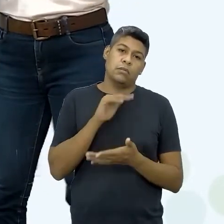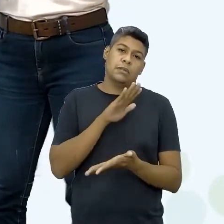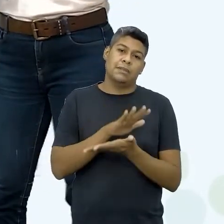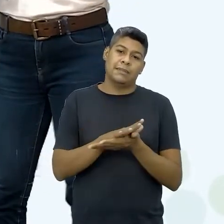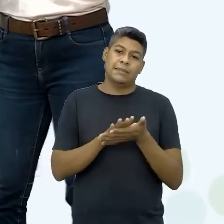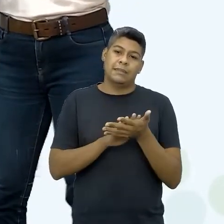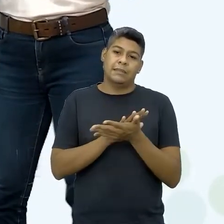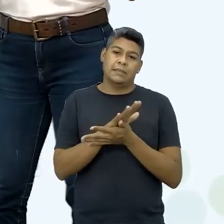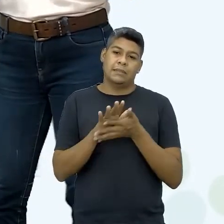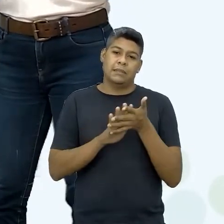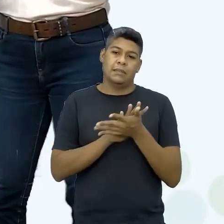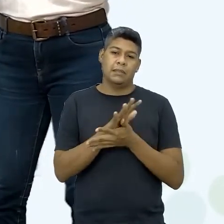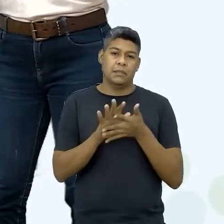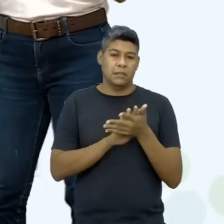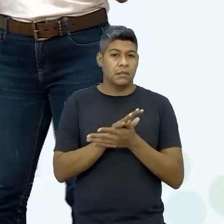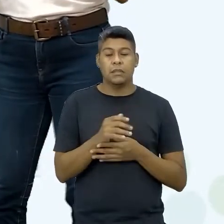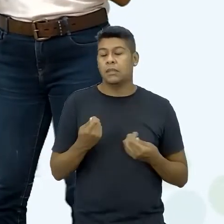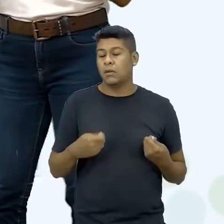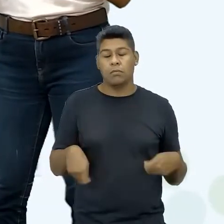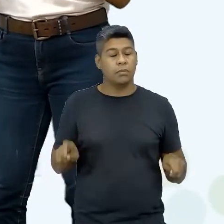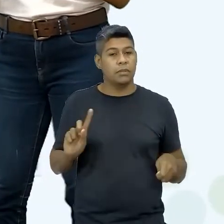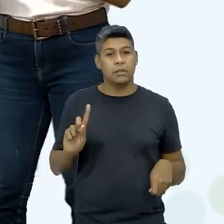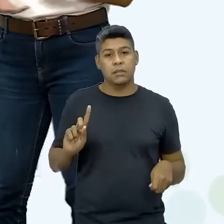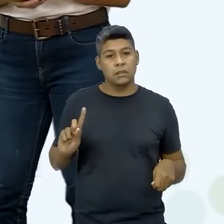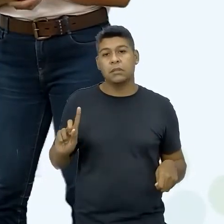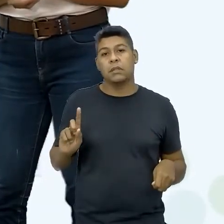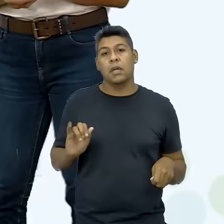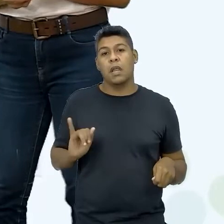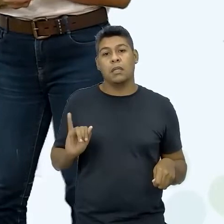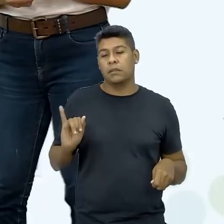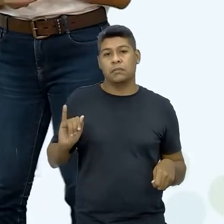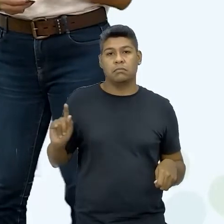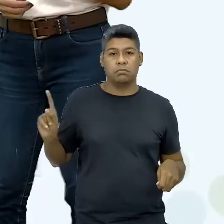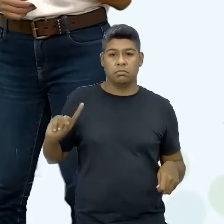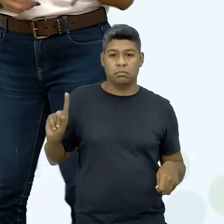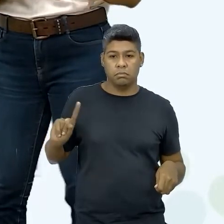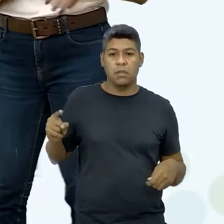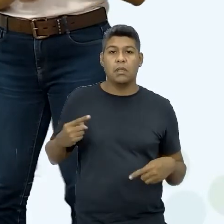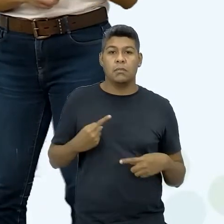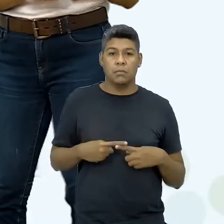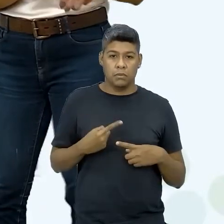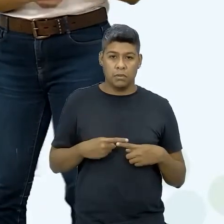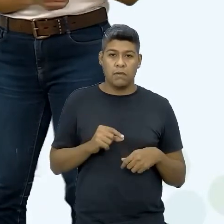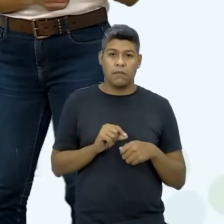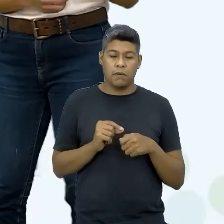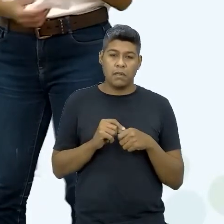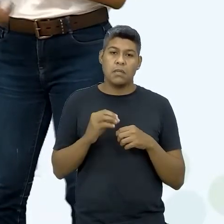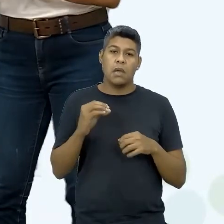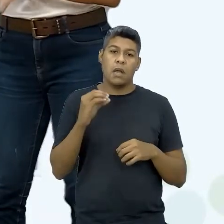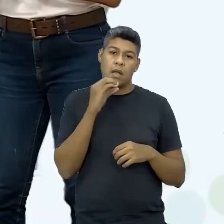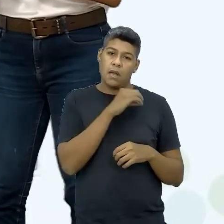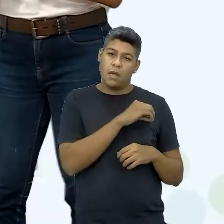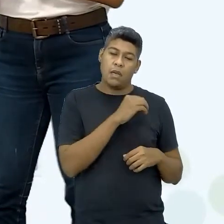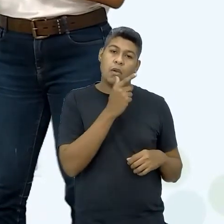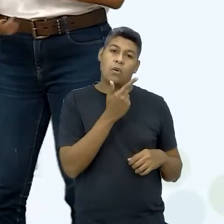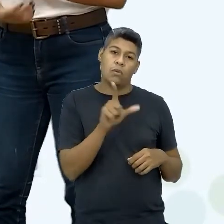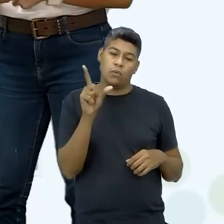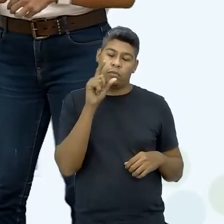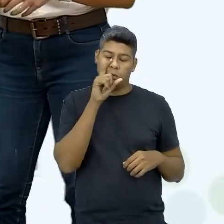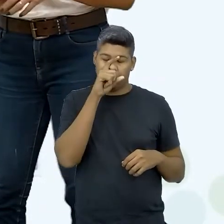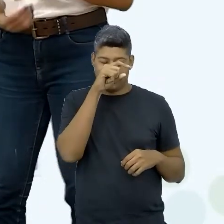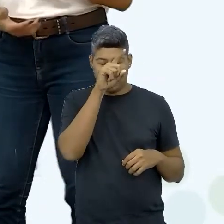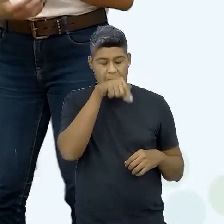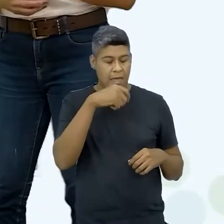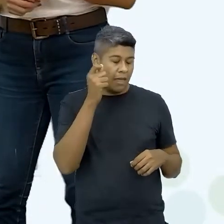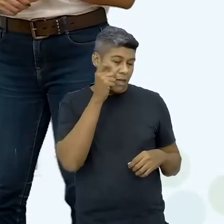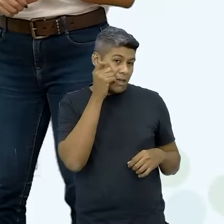muito... não precisa de muita eletricidade nem nada para ela funcionar. O que ela faz é retirar calor de uma região e pôr em outra. Então, a